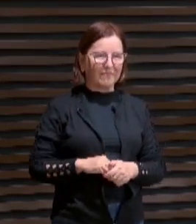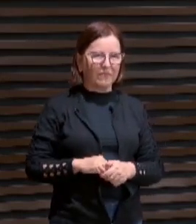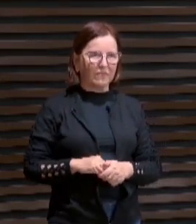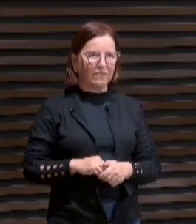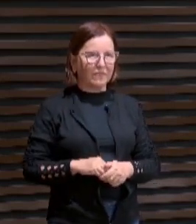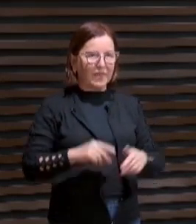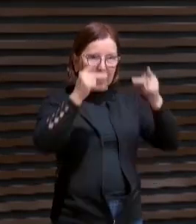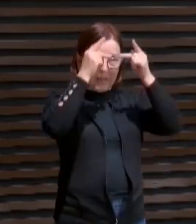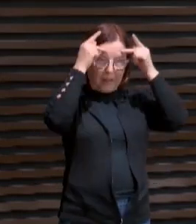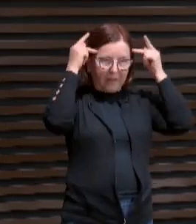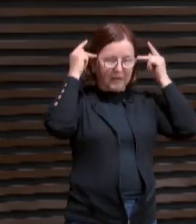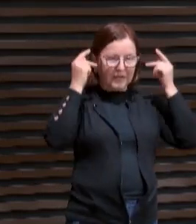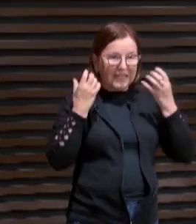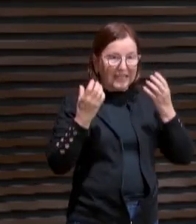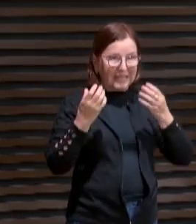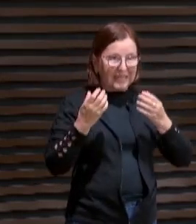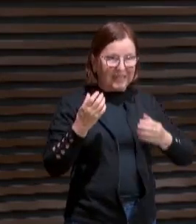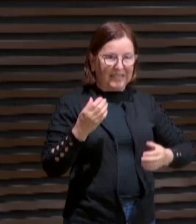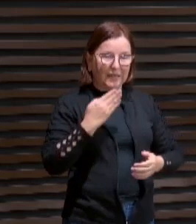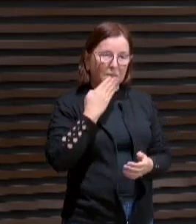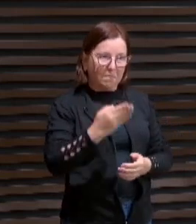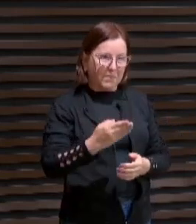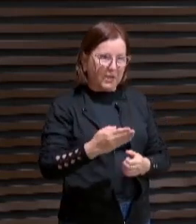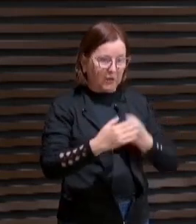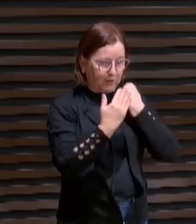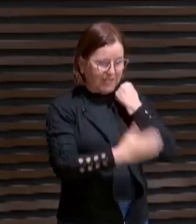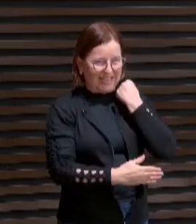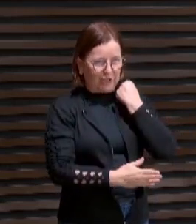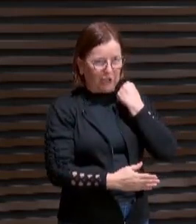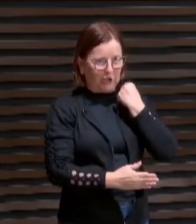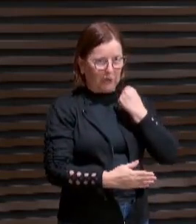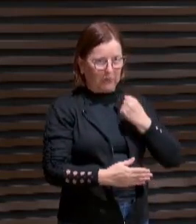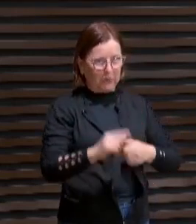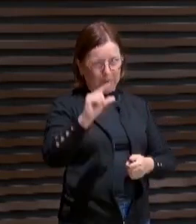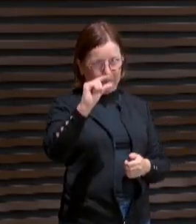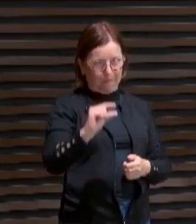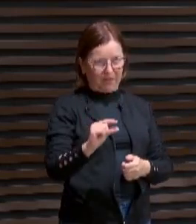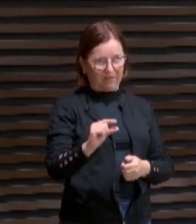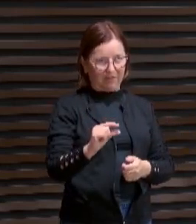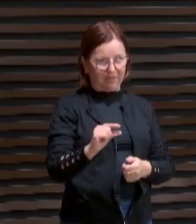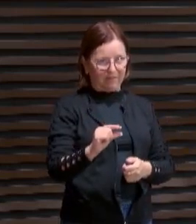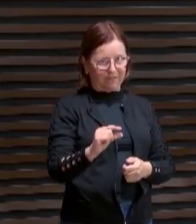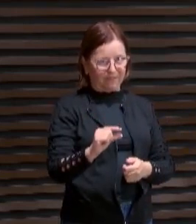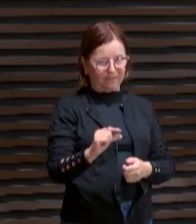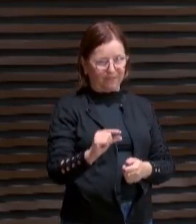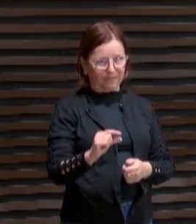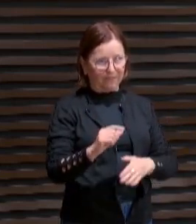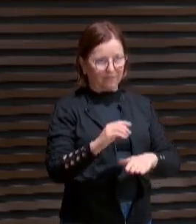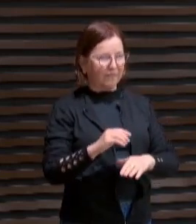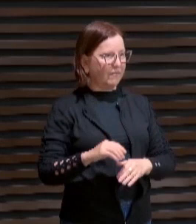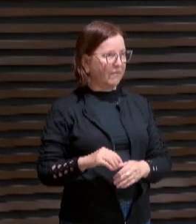Eu vou pedir uma pena mais leve. Aí ele chama, o